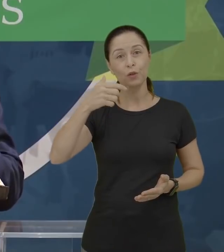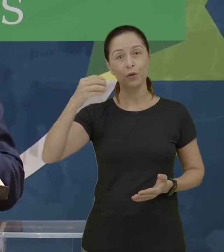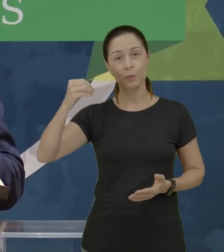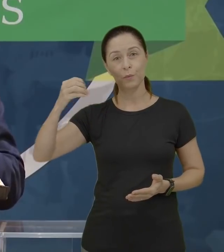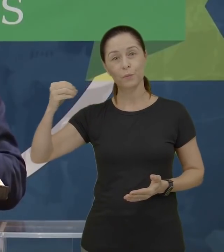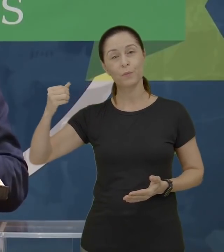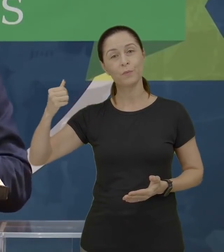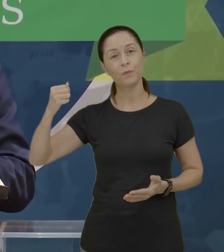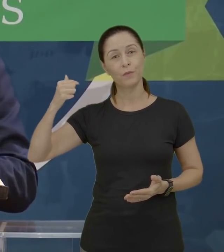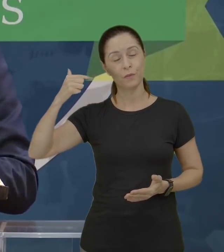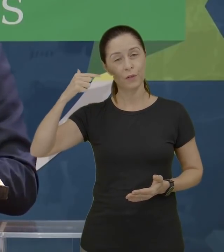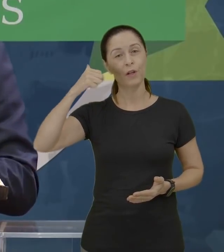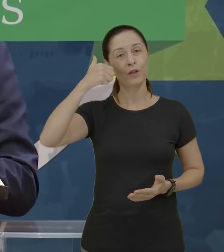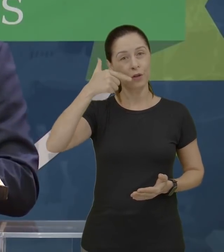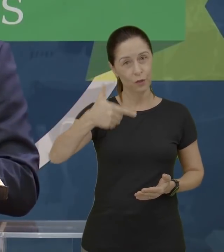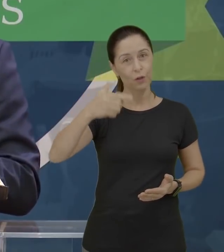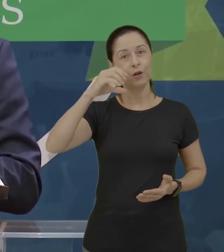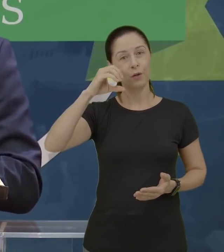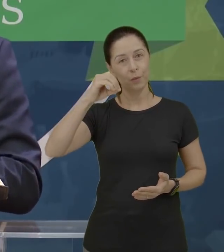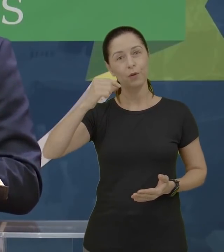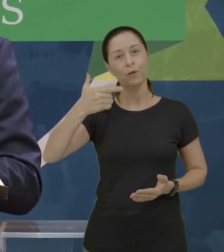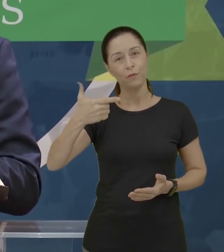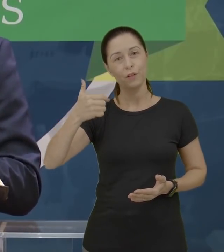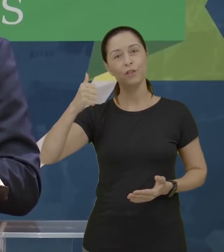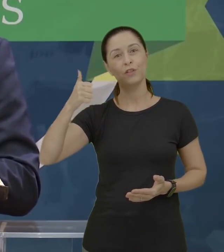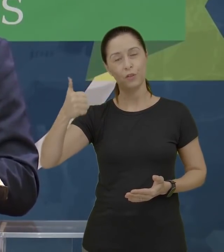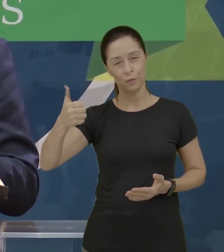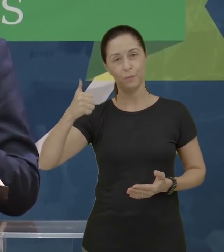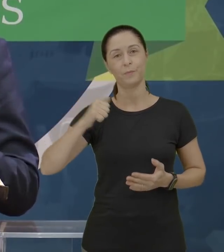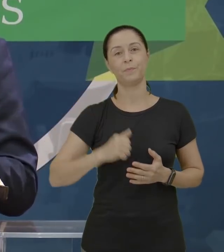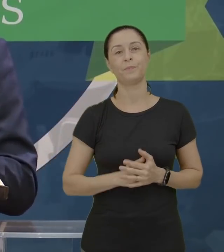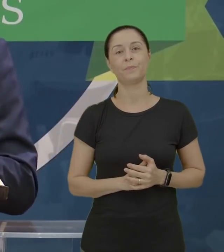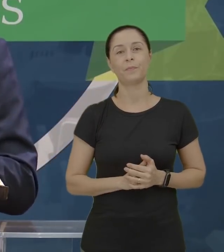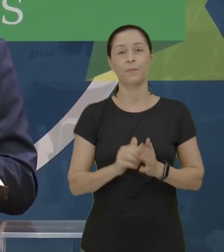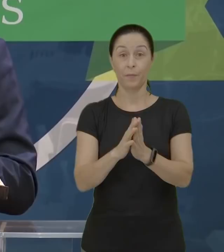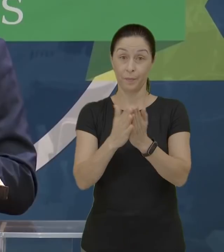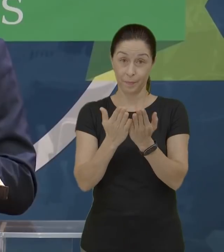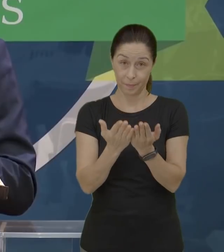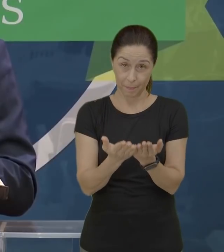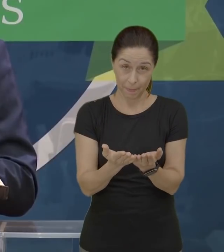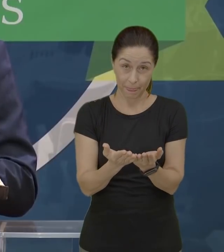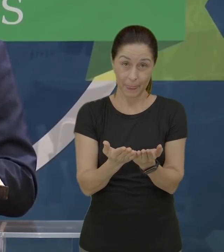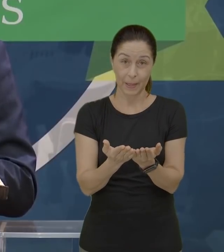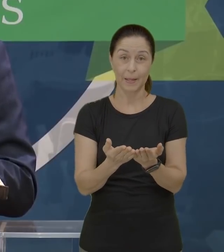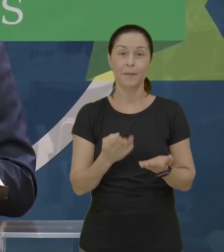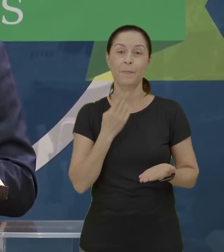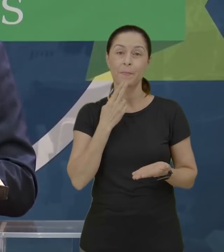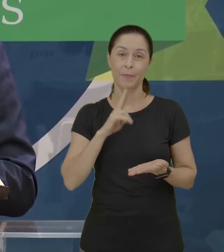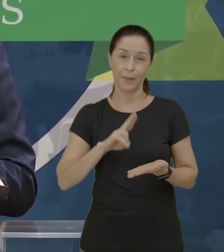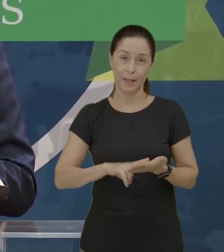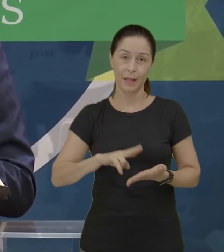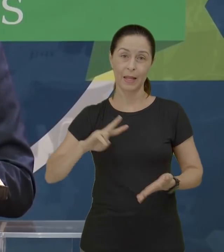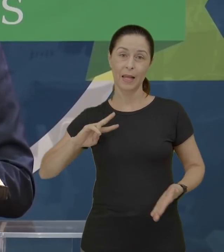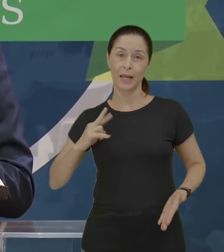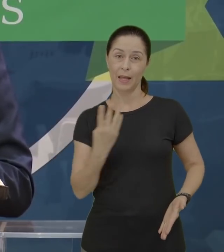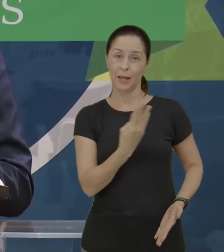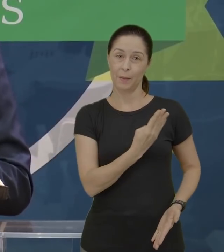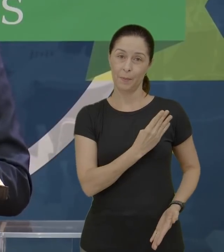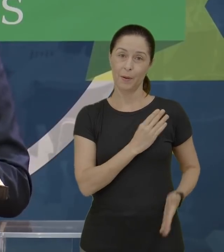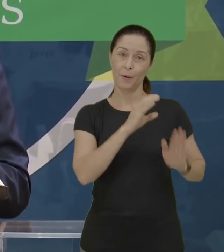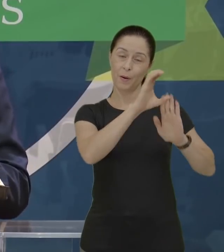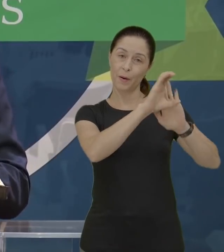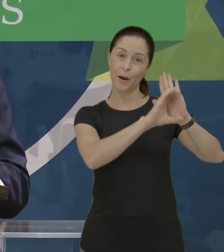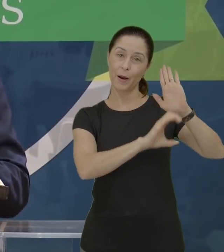julho de 2021. E eu quero convidar você para abrir a sua Bíblia comigo na carta aos